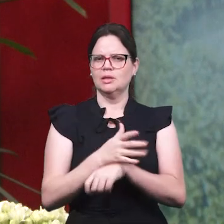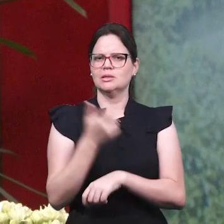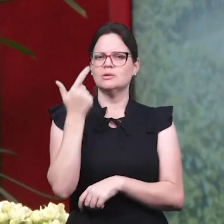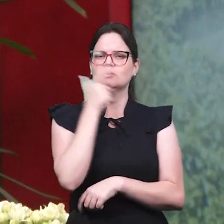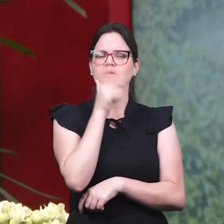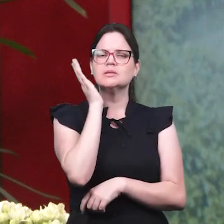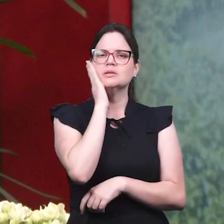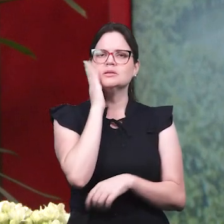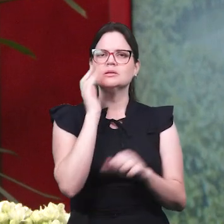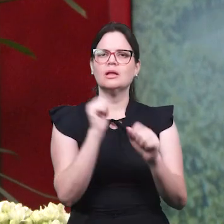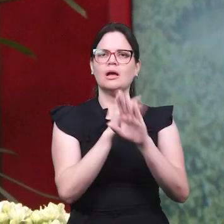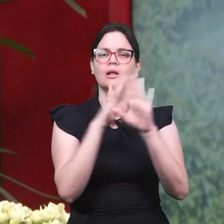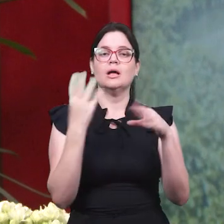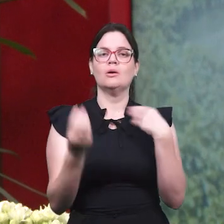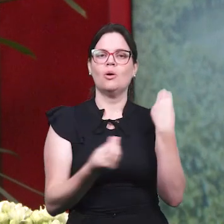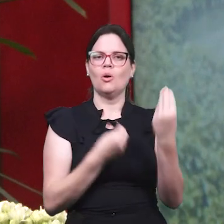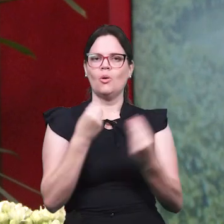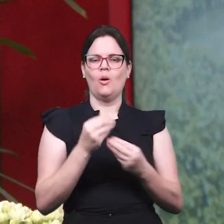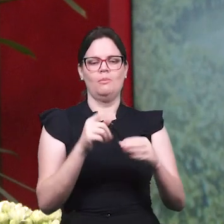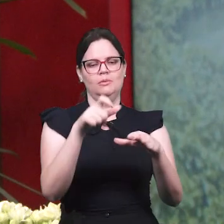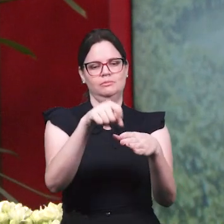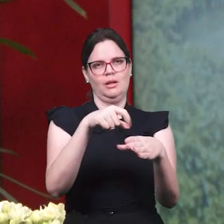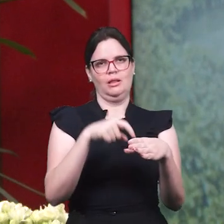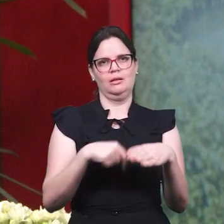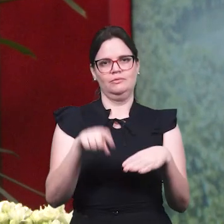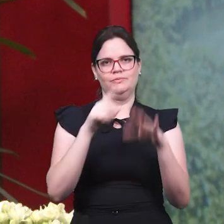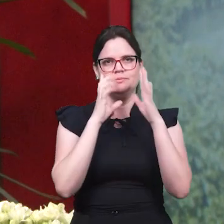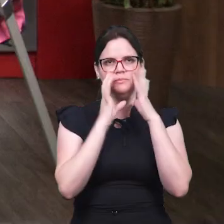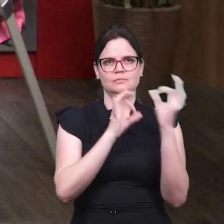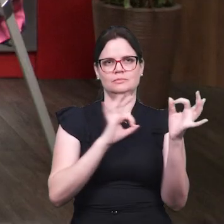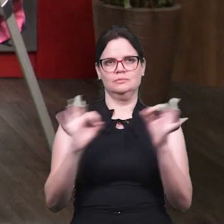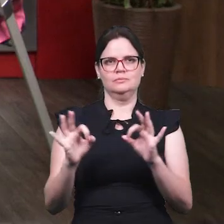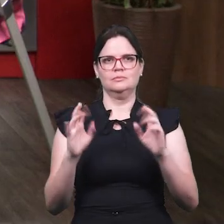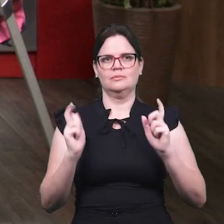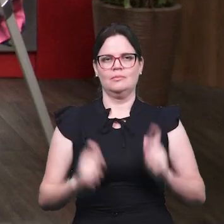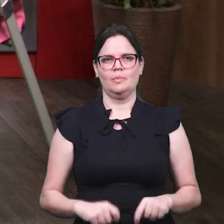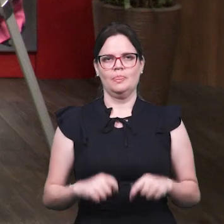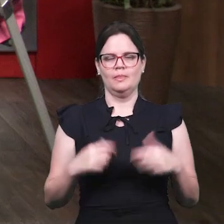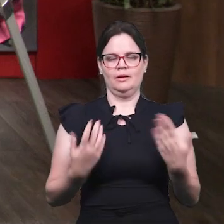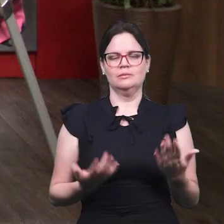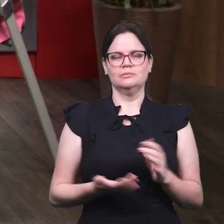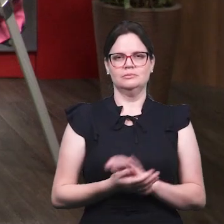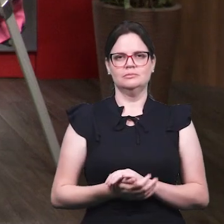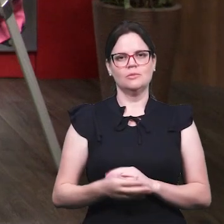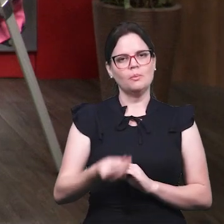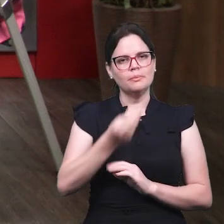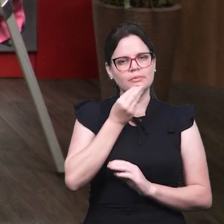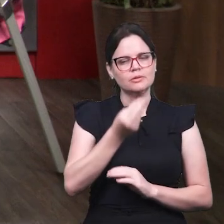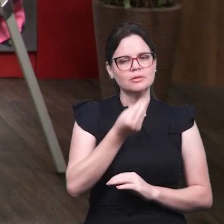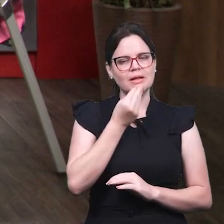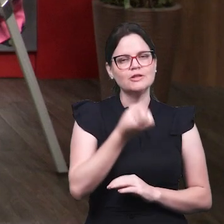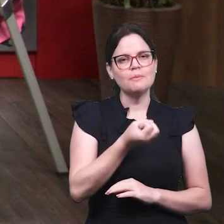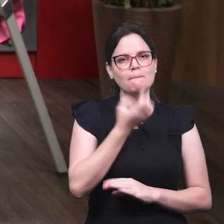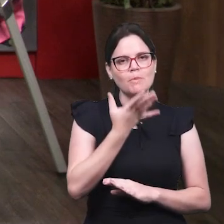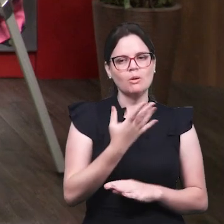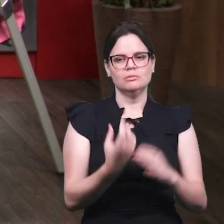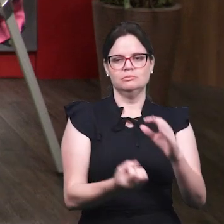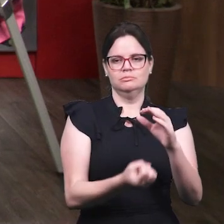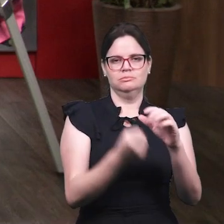que os pequenos agricultores, você que está acompanhando conosco aqui, possa ter uma